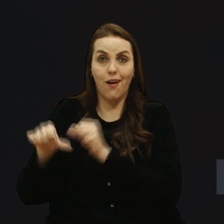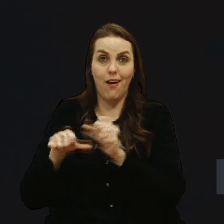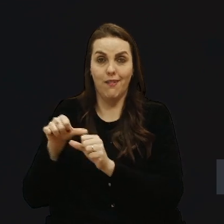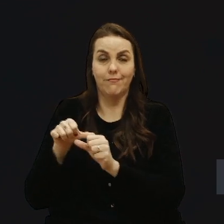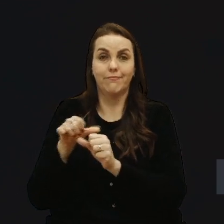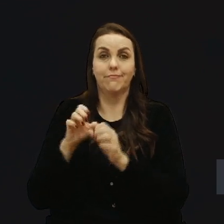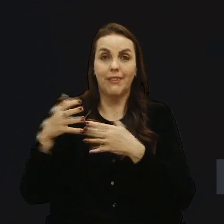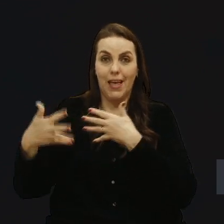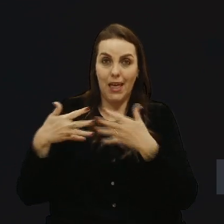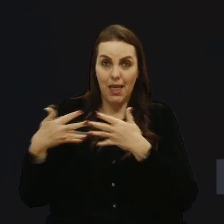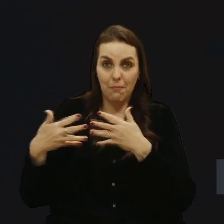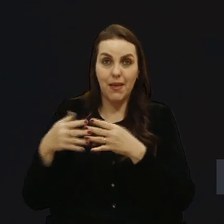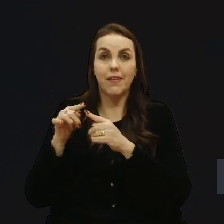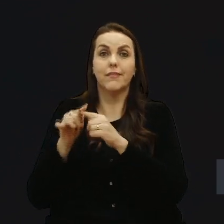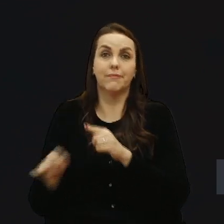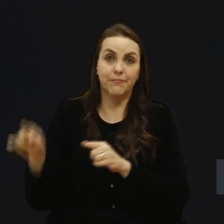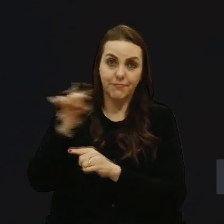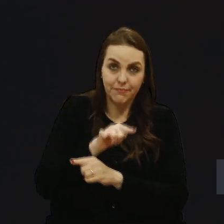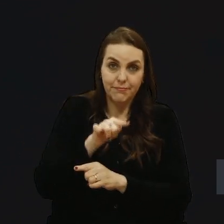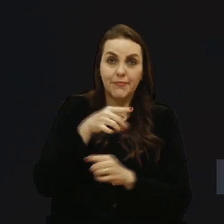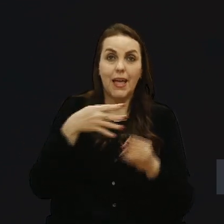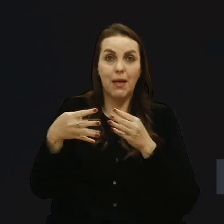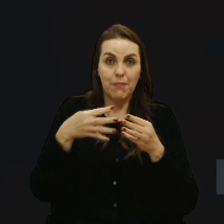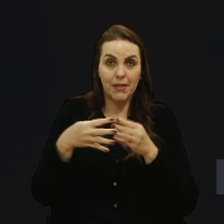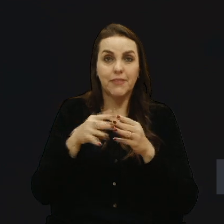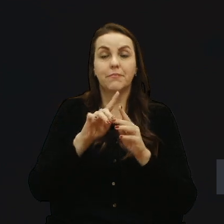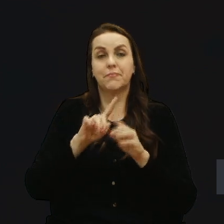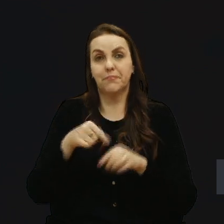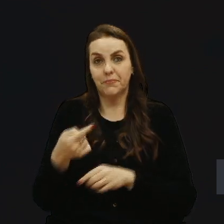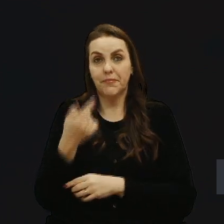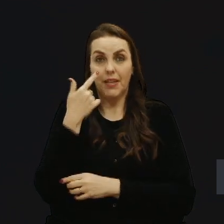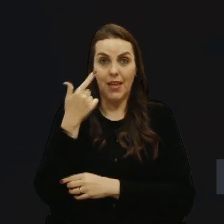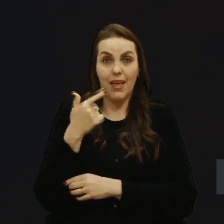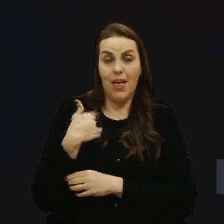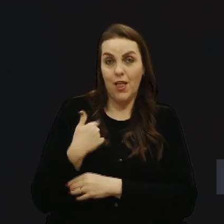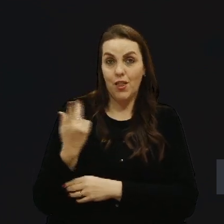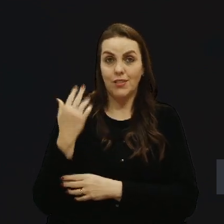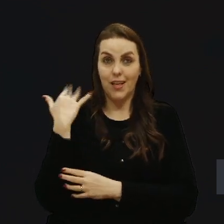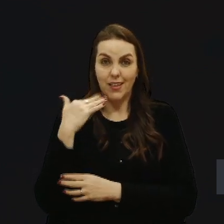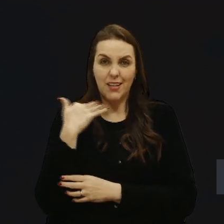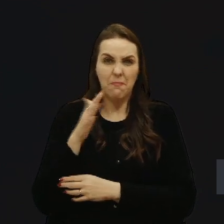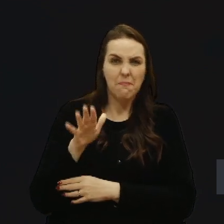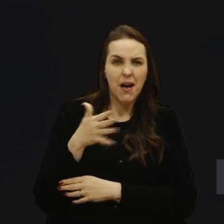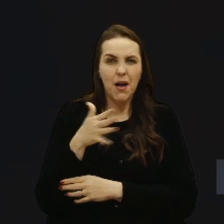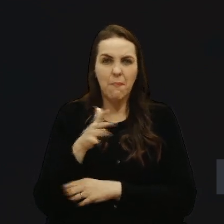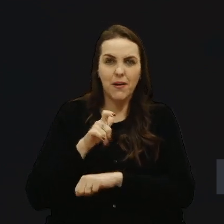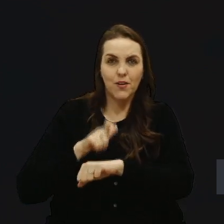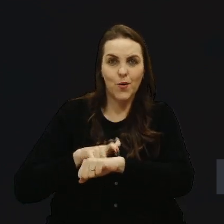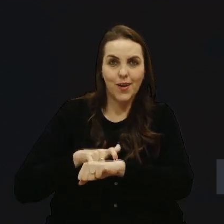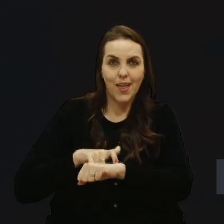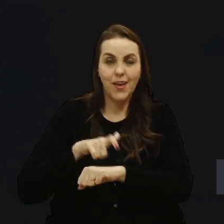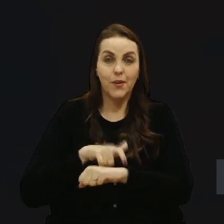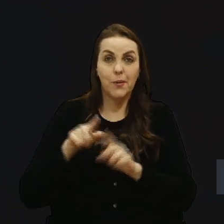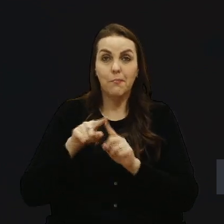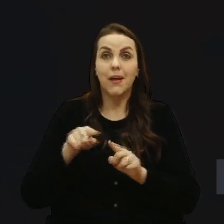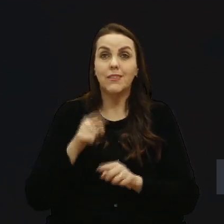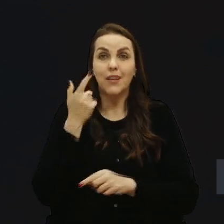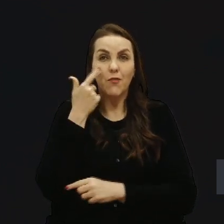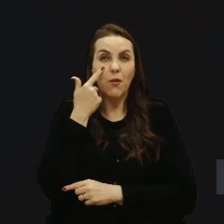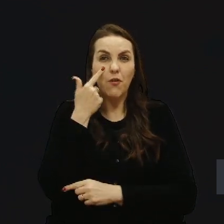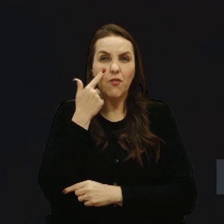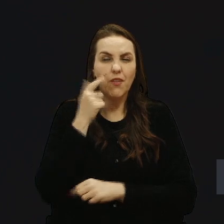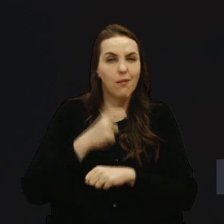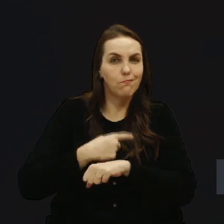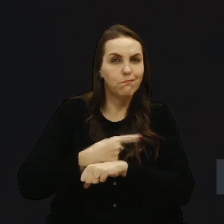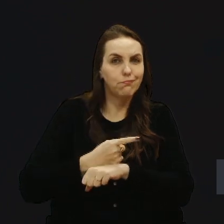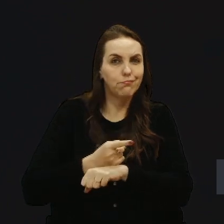o EPI e, posteriormente, vou até o EPI Floresta. Eu e a vereadora Andressa estamos saindo mais ou menos no mesmo horário, mas o que vale mesmo é o